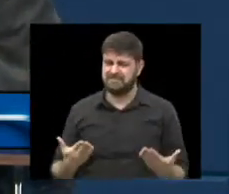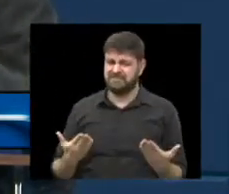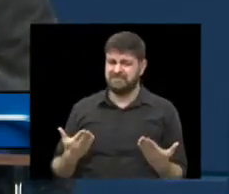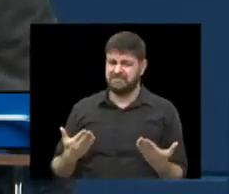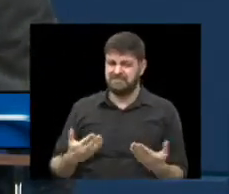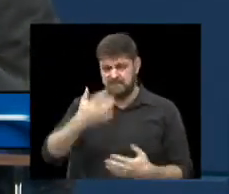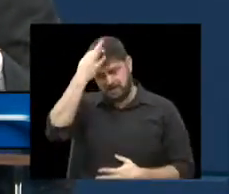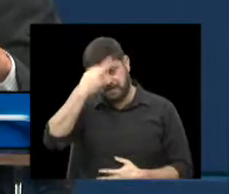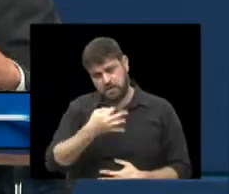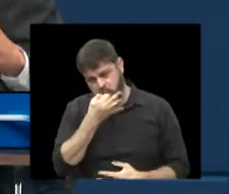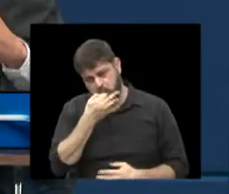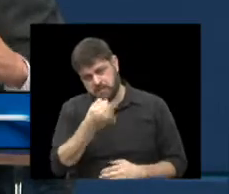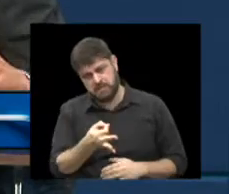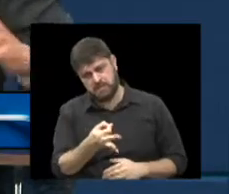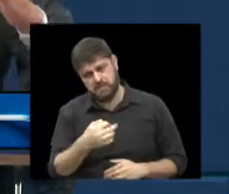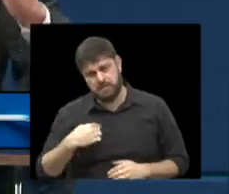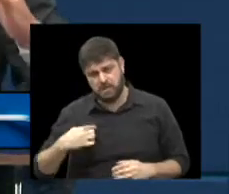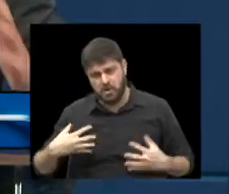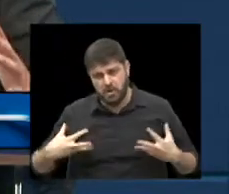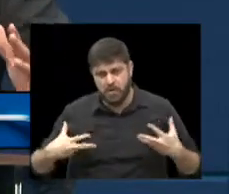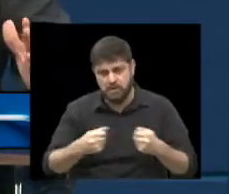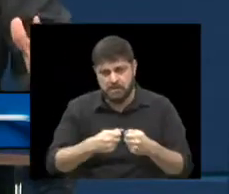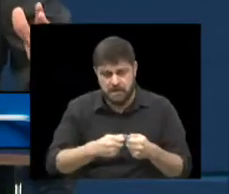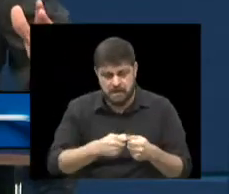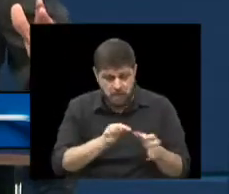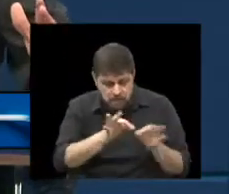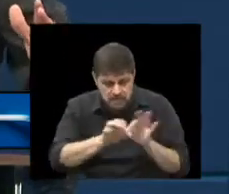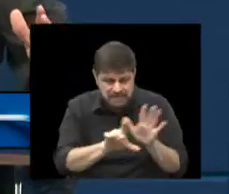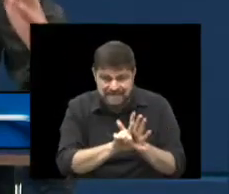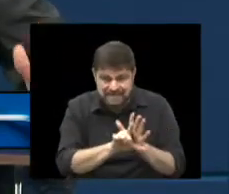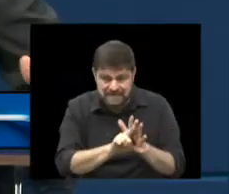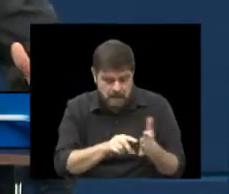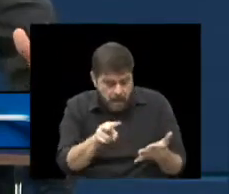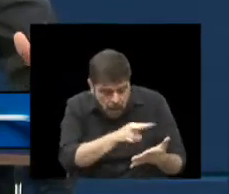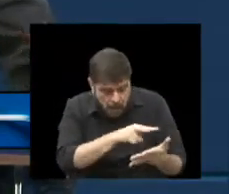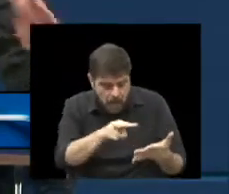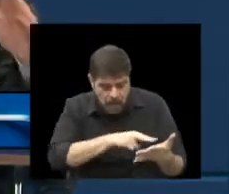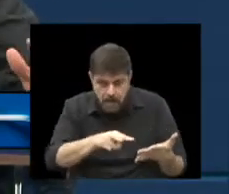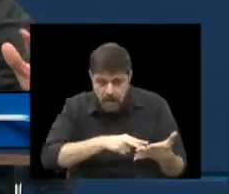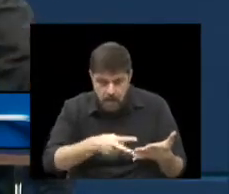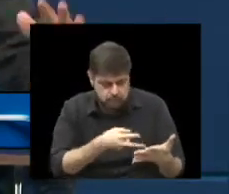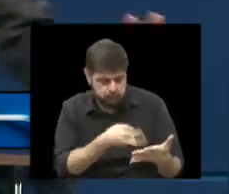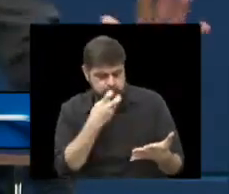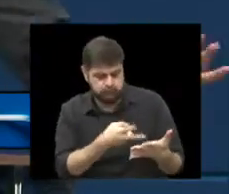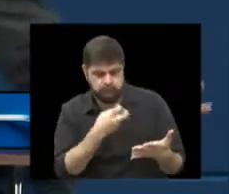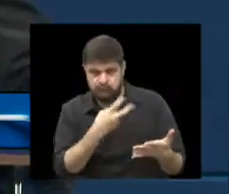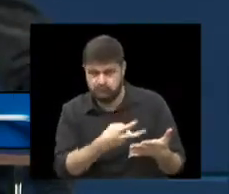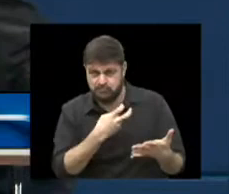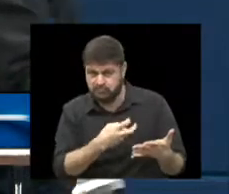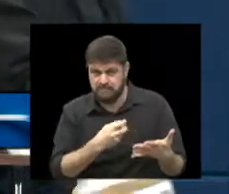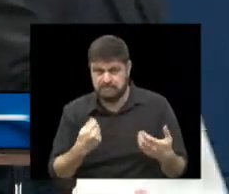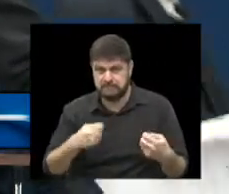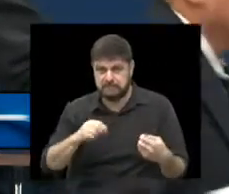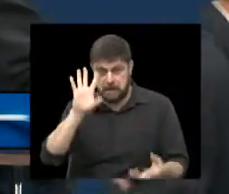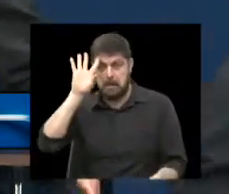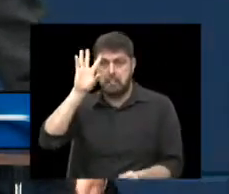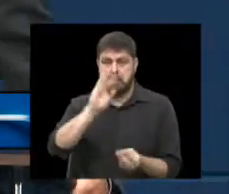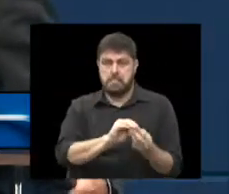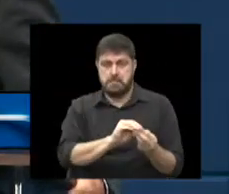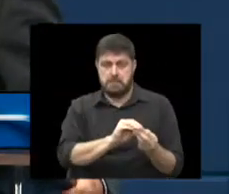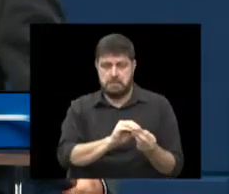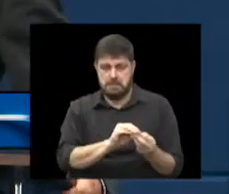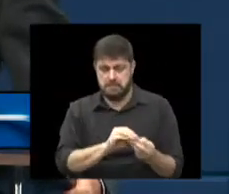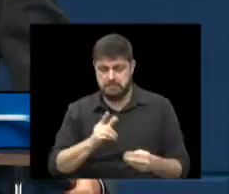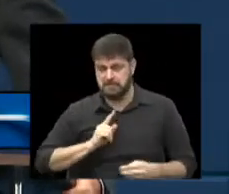Eu sugiro que todos possam ler o projeto. Ler. Ninguém precisa tirar a conclusão